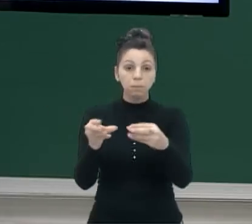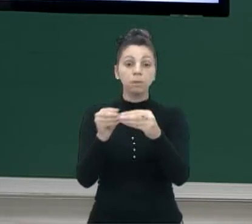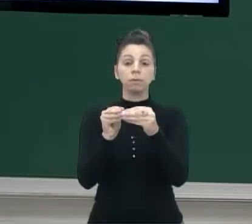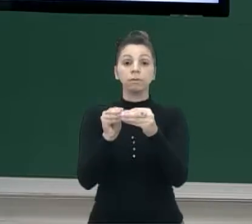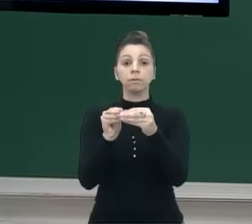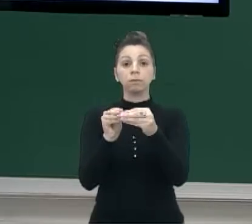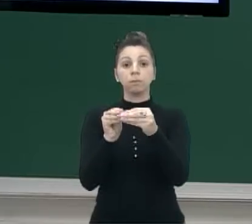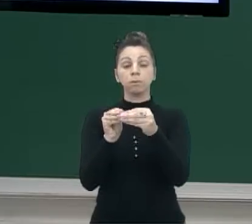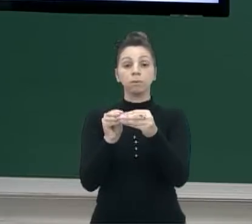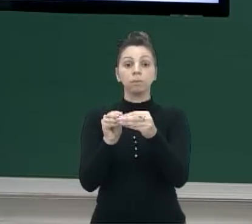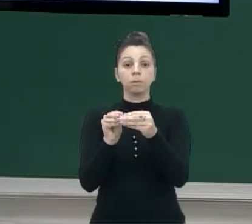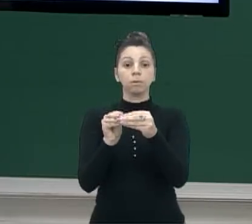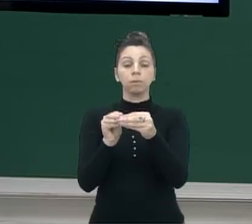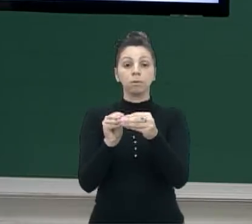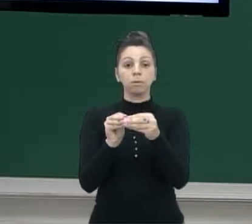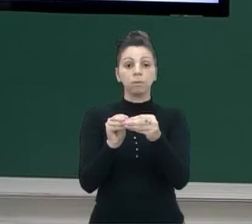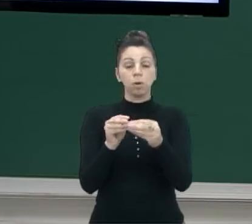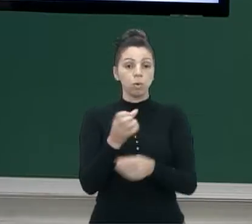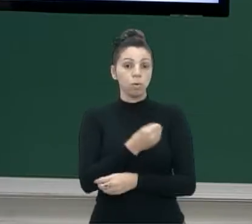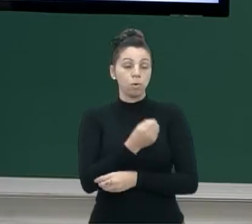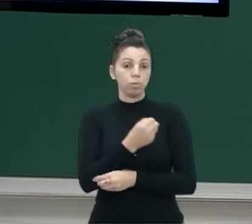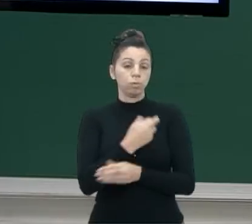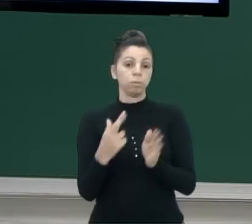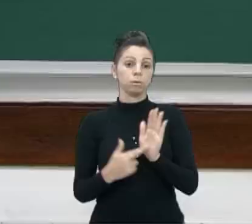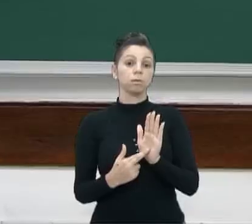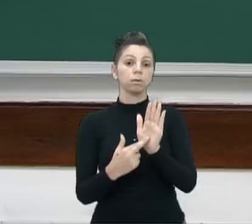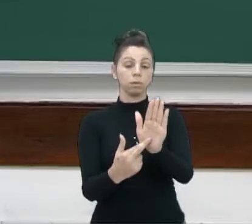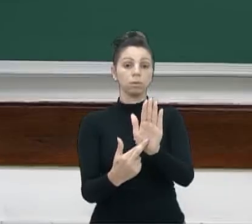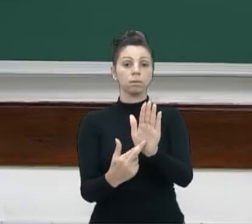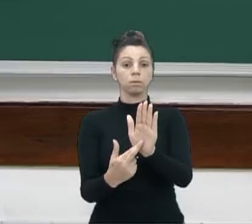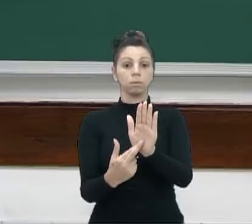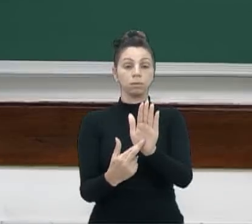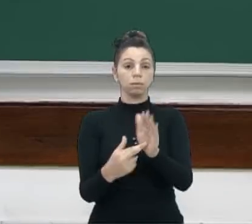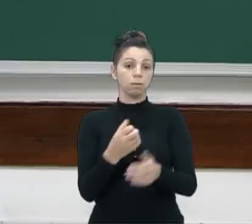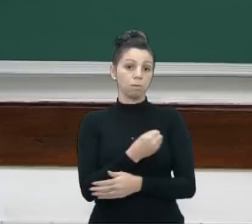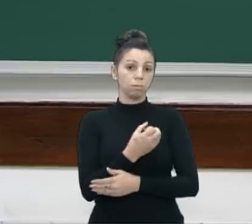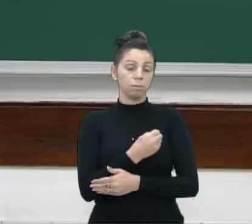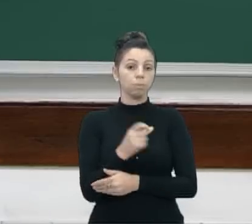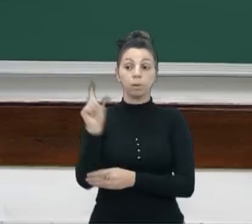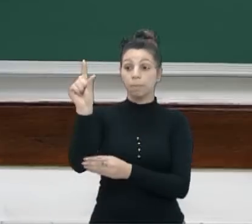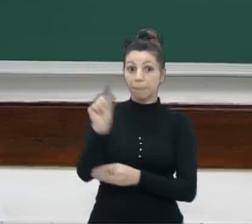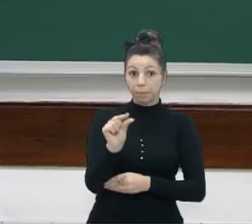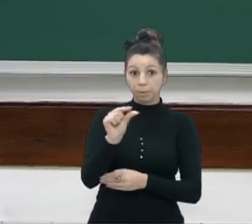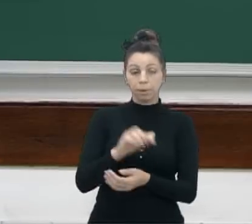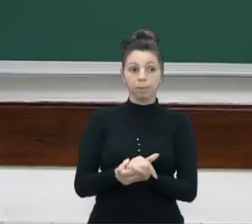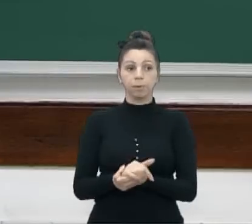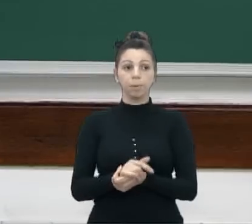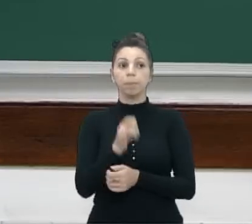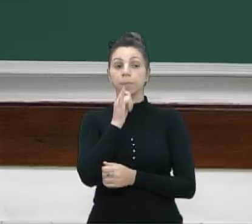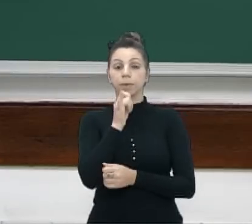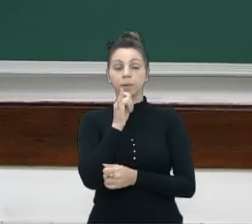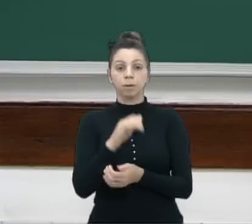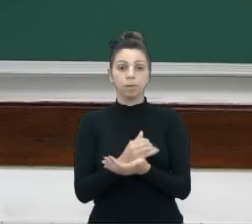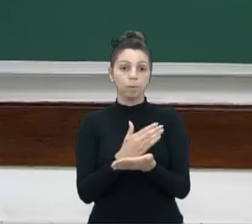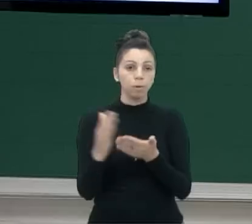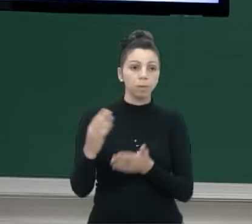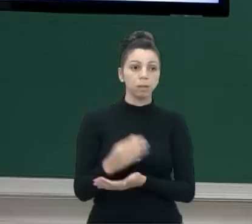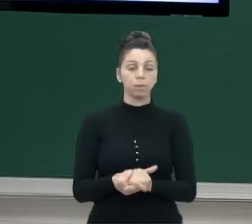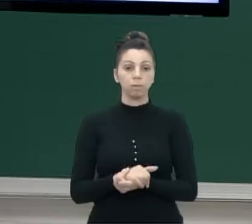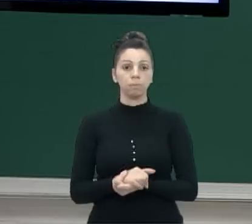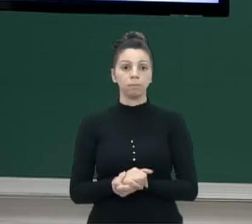coisa com números que representam, com números menores. Então, por exemplo, se eu comecei a